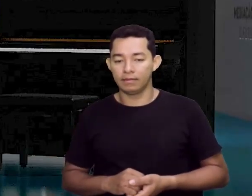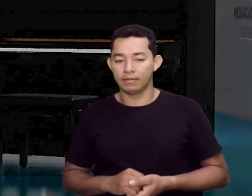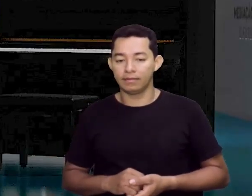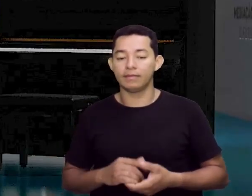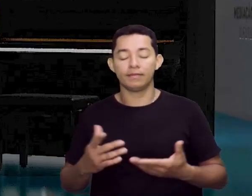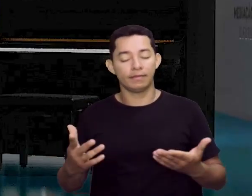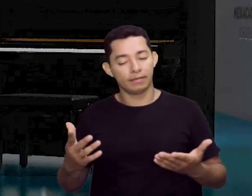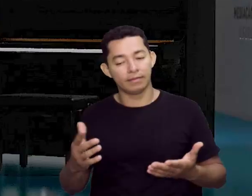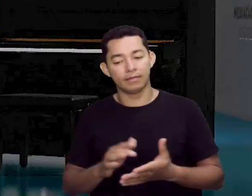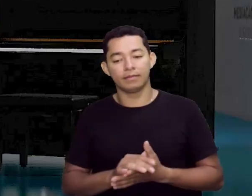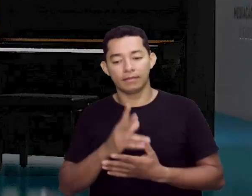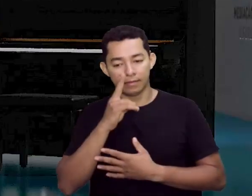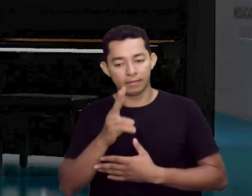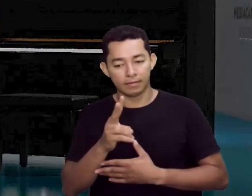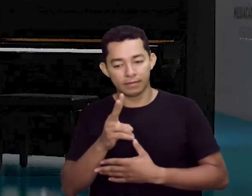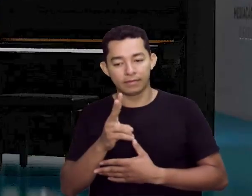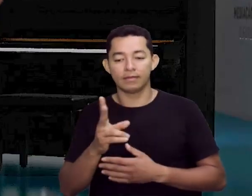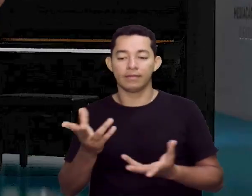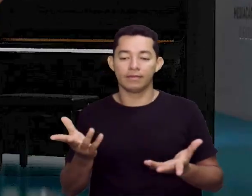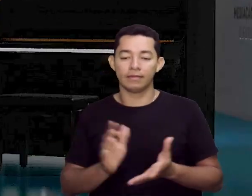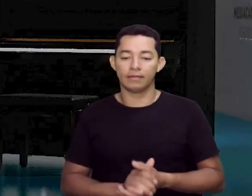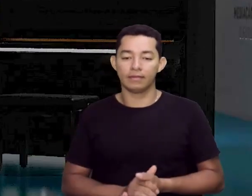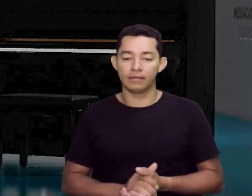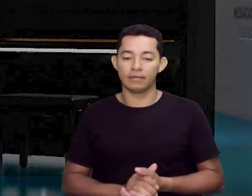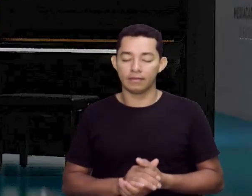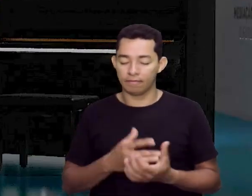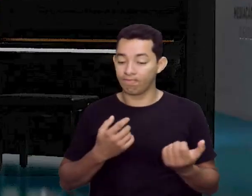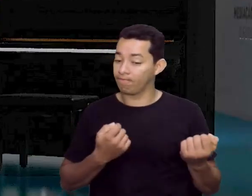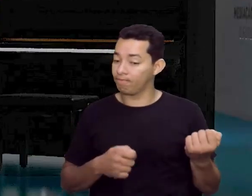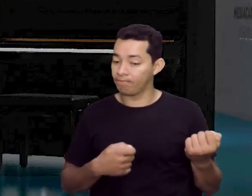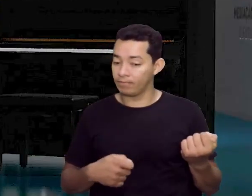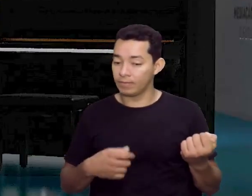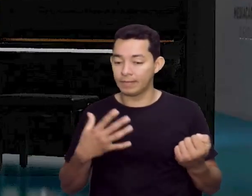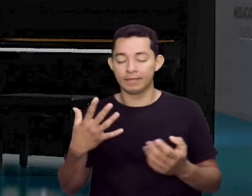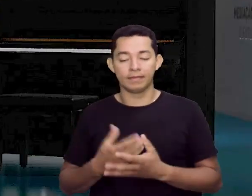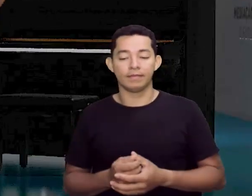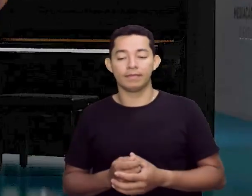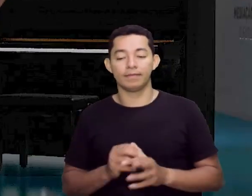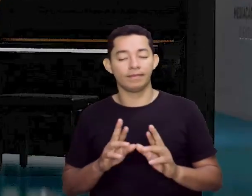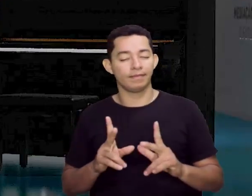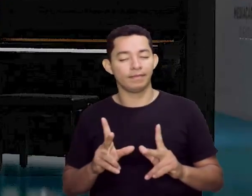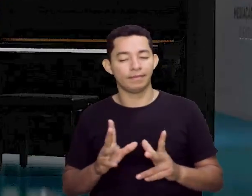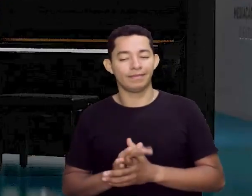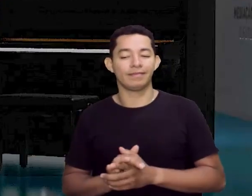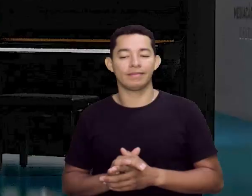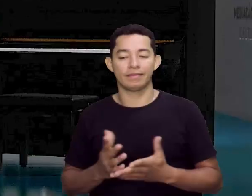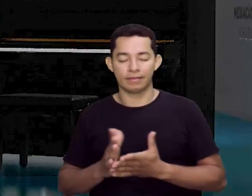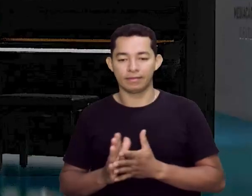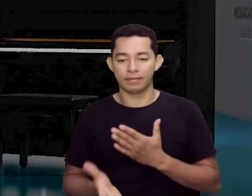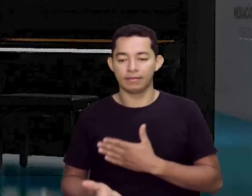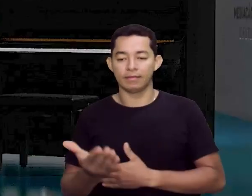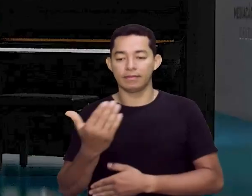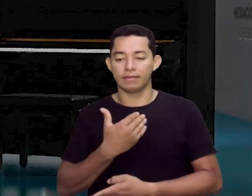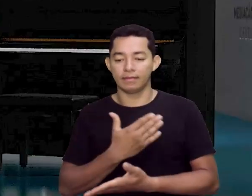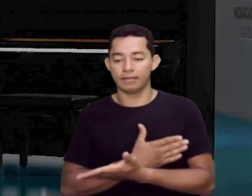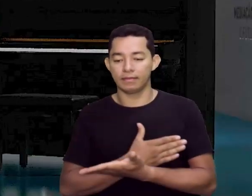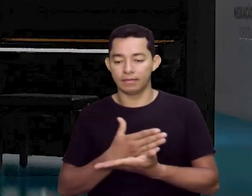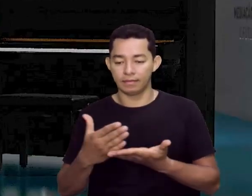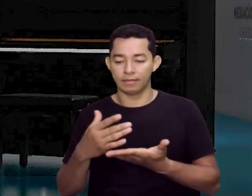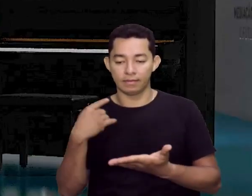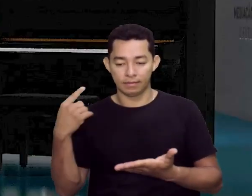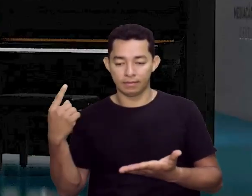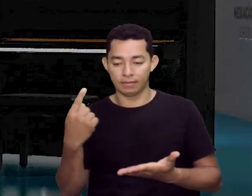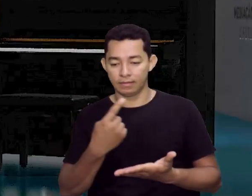Olha, viu aí? Toquezinho de violão aí. Gente, vamos começar nessa nossa alegria aí. Vamos